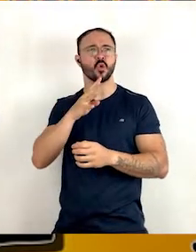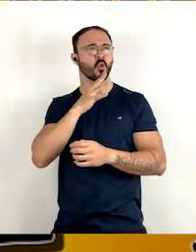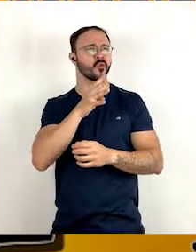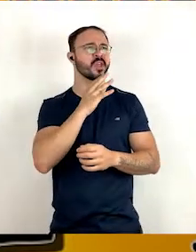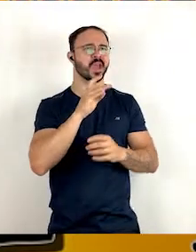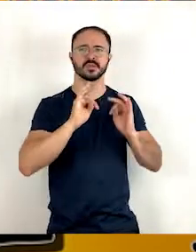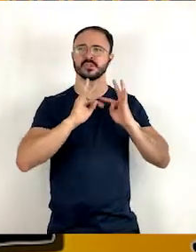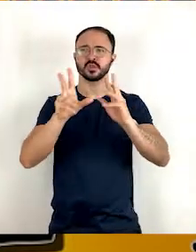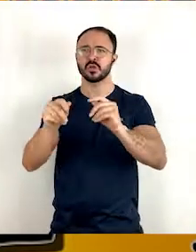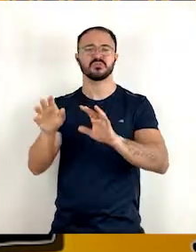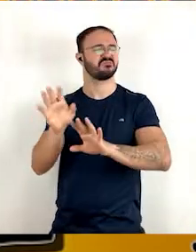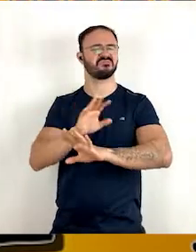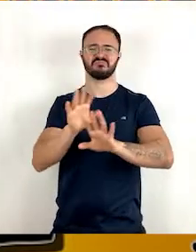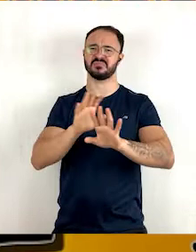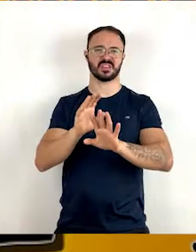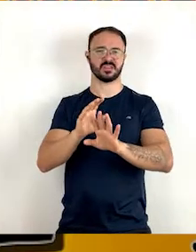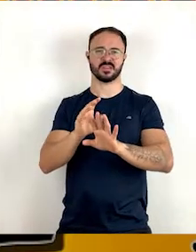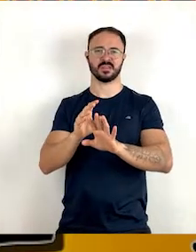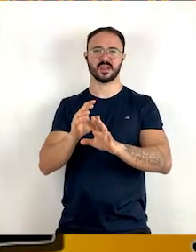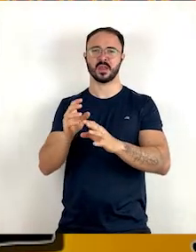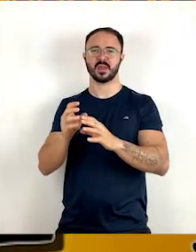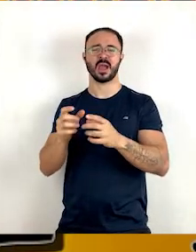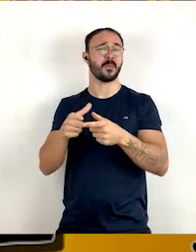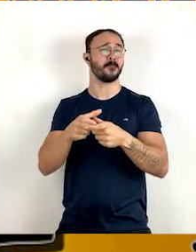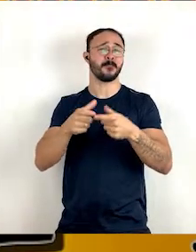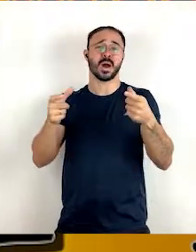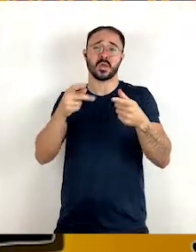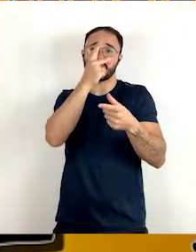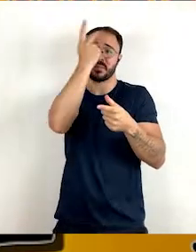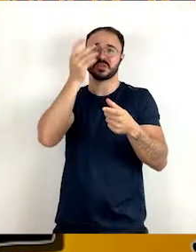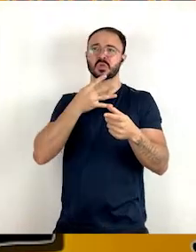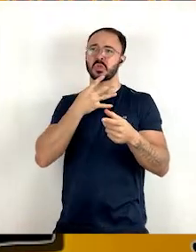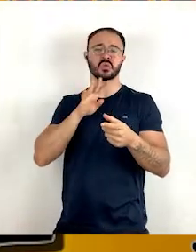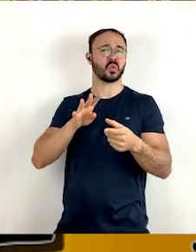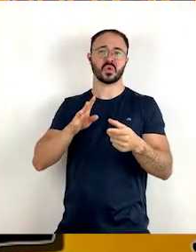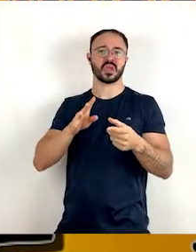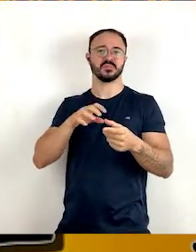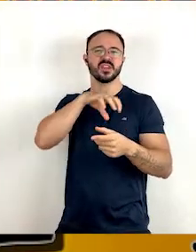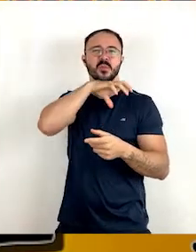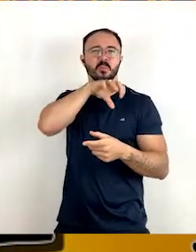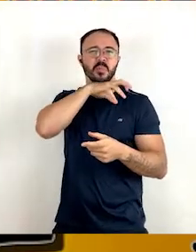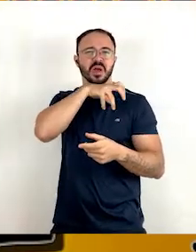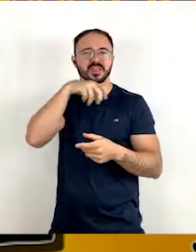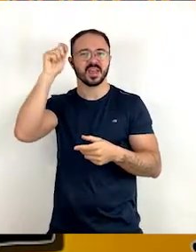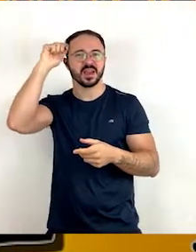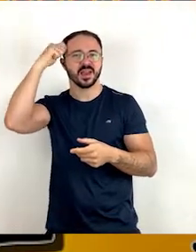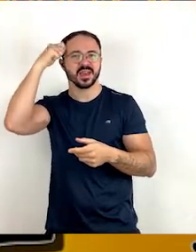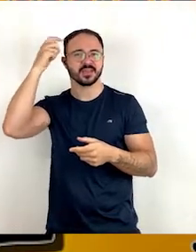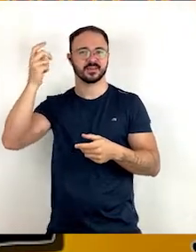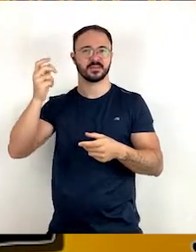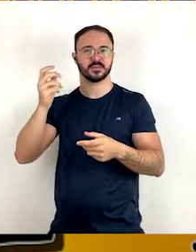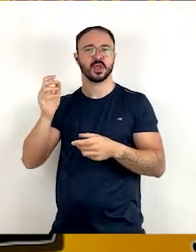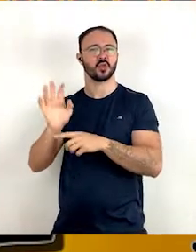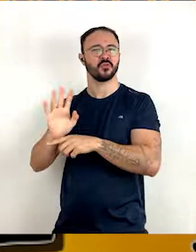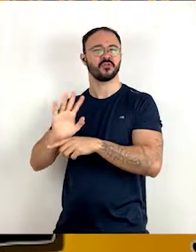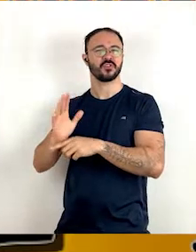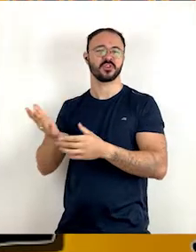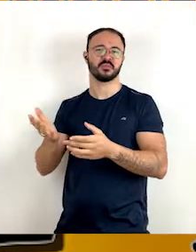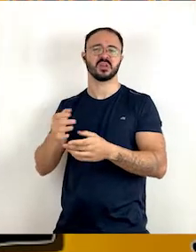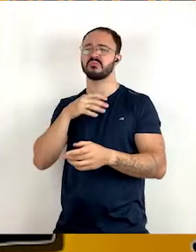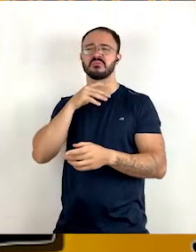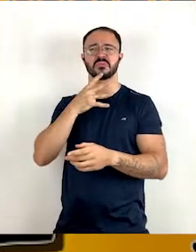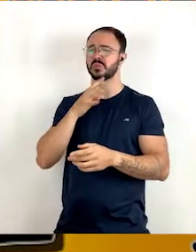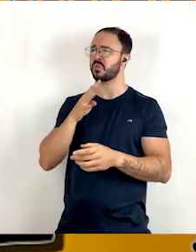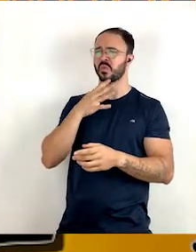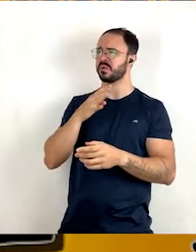personagem que, dentro das histórias e quadrinhos, muita gente não conhecia, não sabia desse personagem preto. Tá? Nós